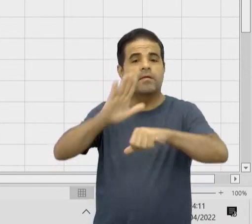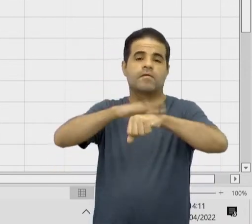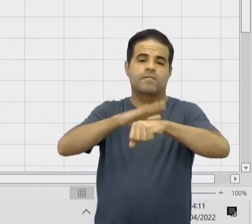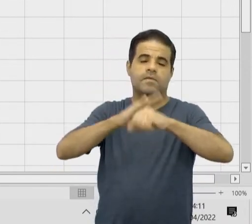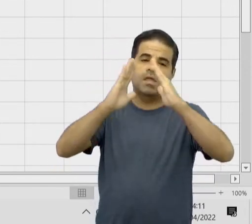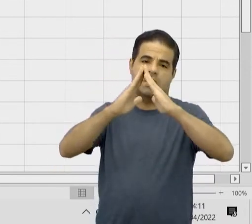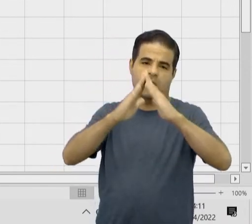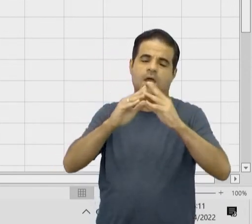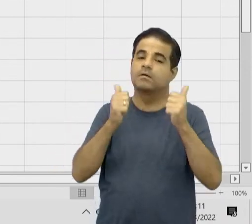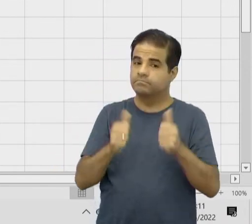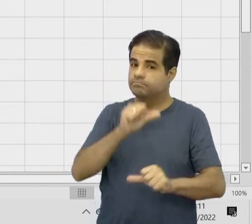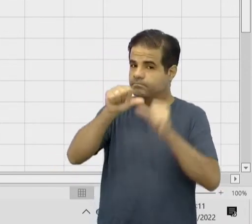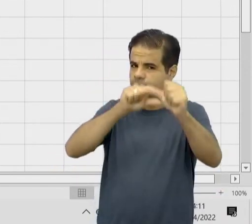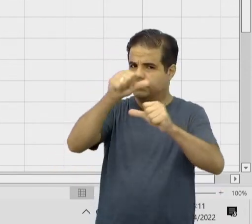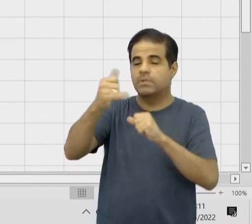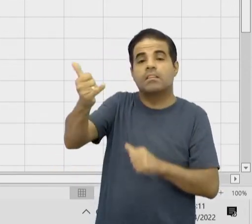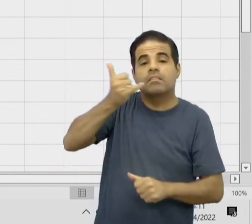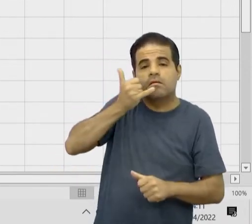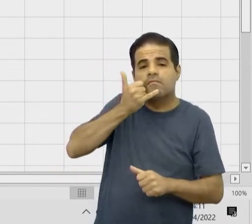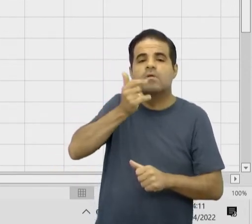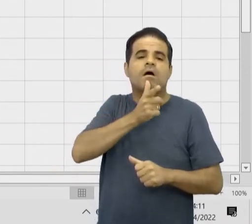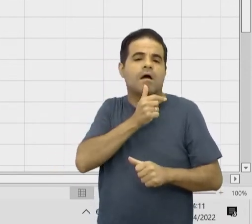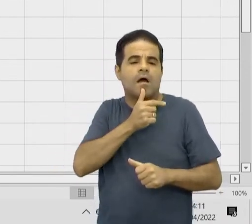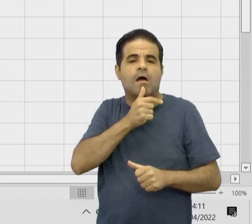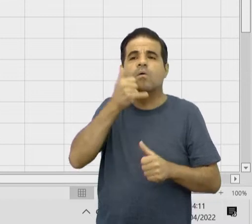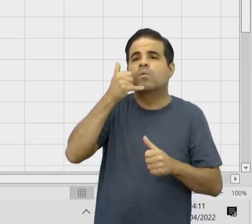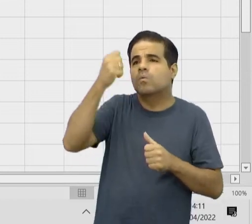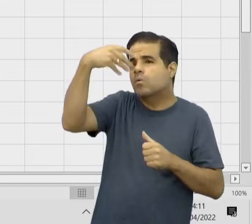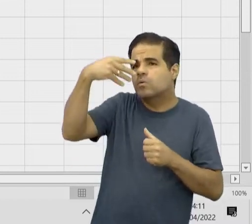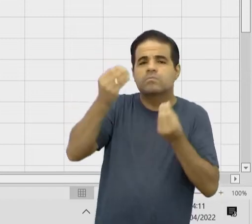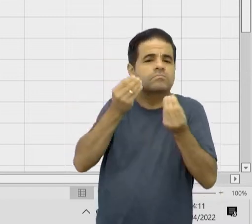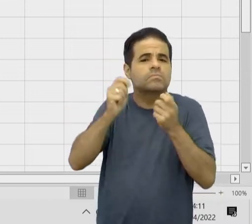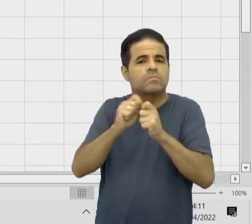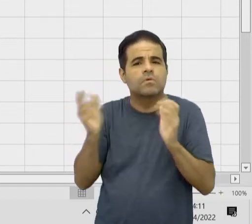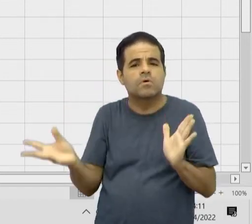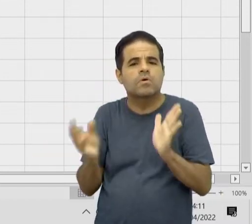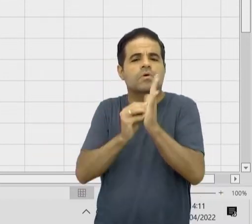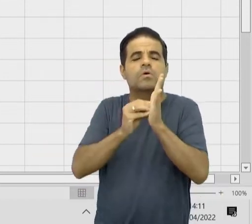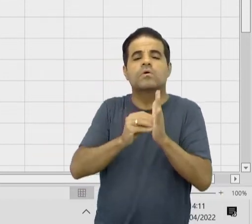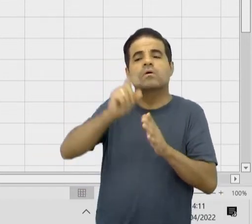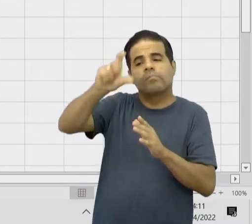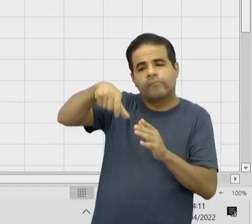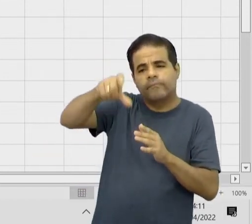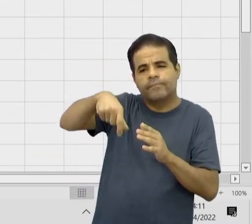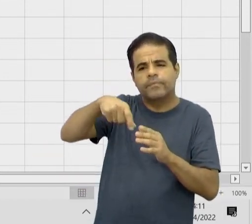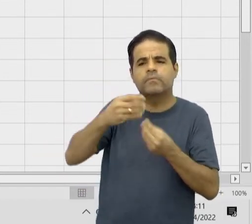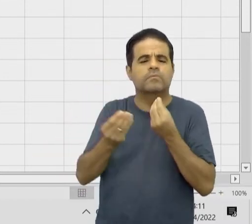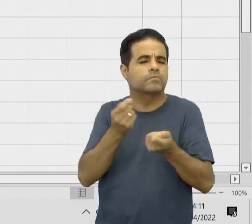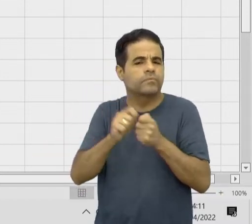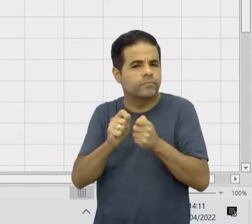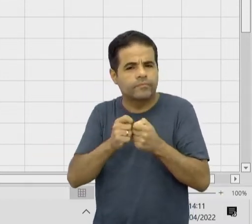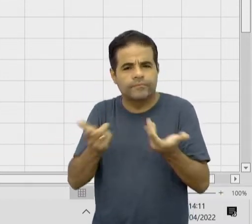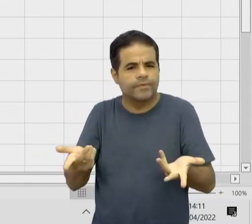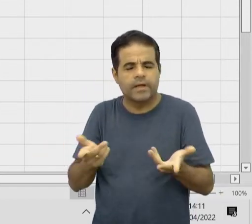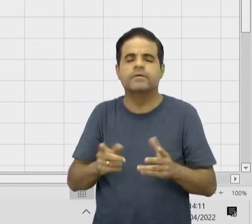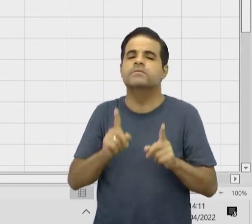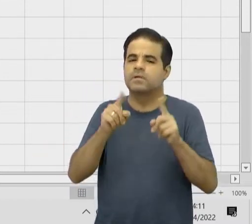enfim. Telefone, água, luz, o que mais que a gente pode colocar? Que ele colocou lá, cartão de crédito. Cartão de